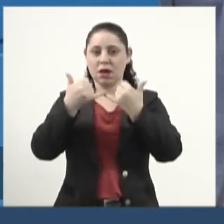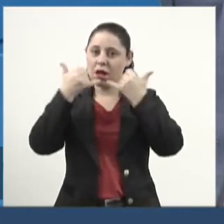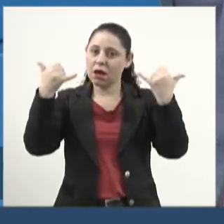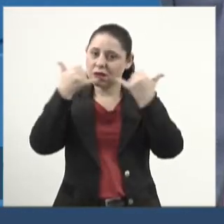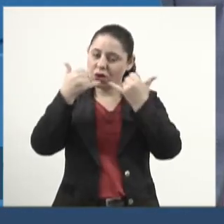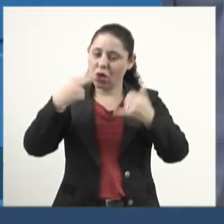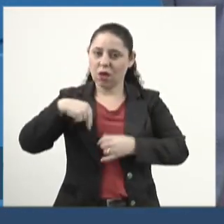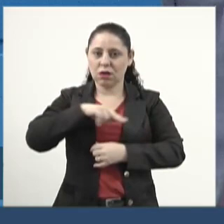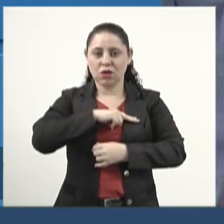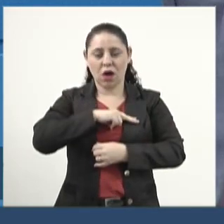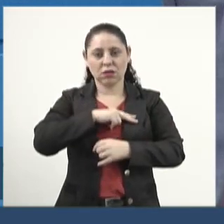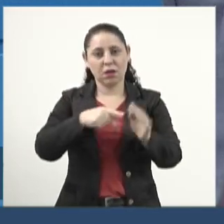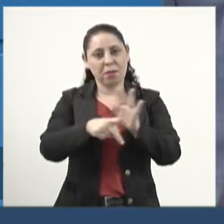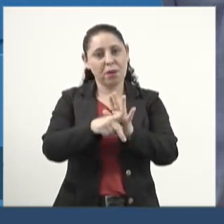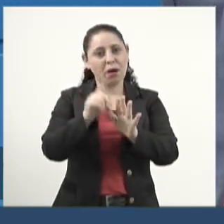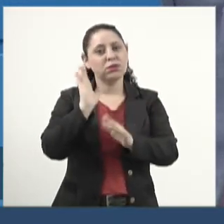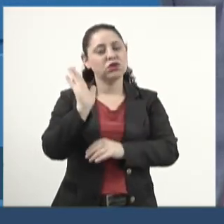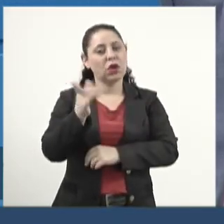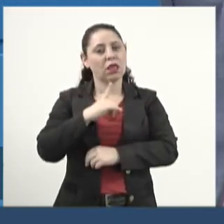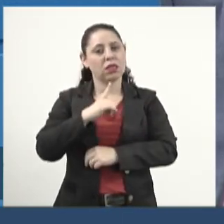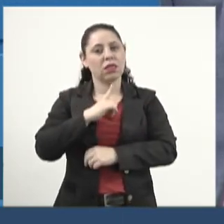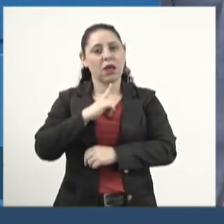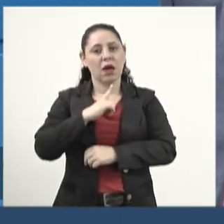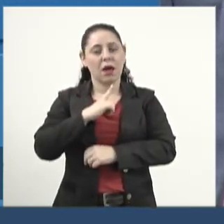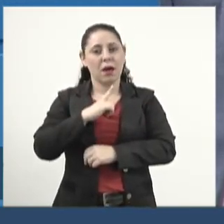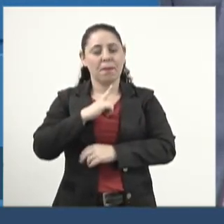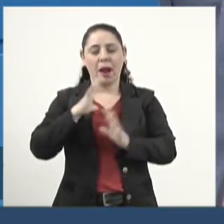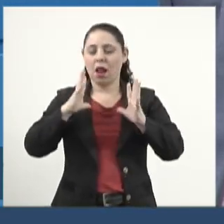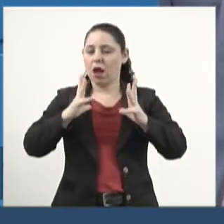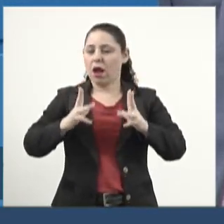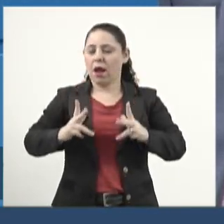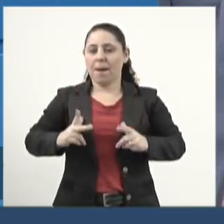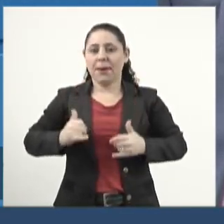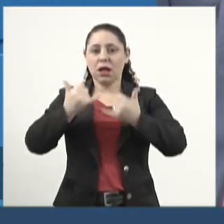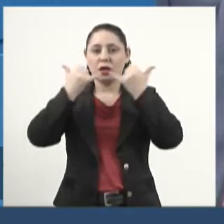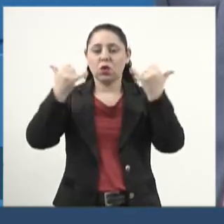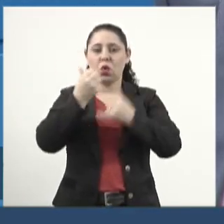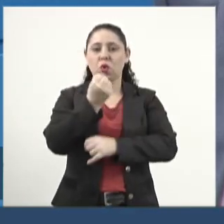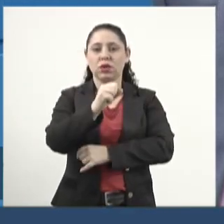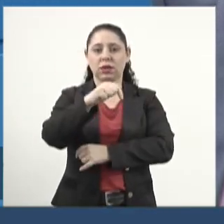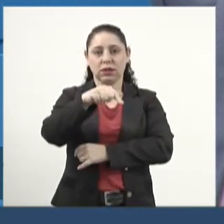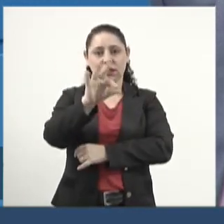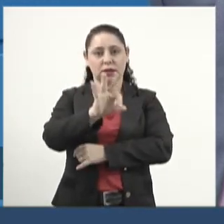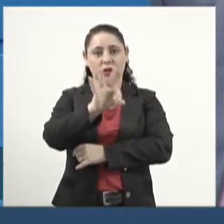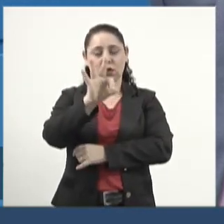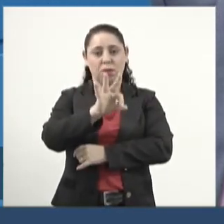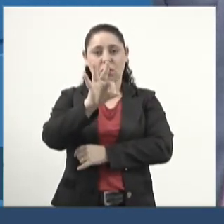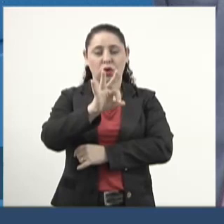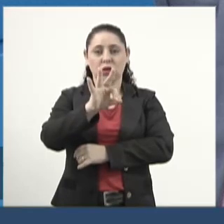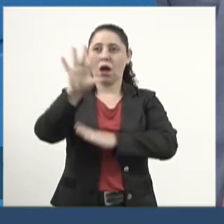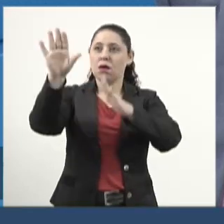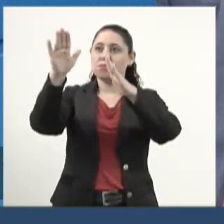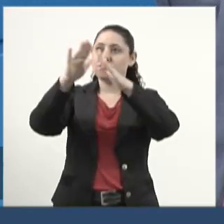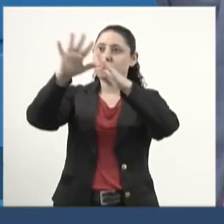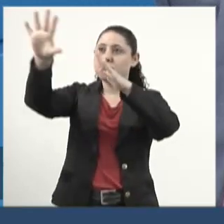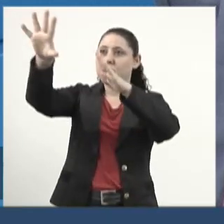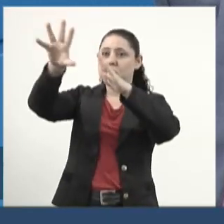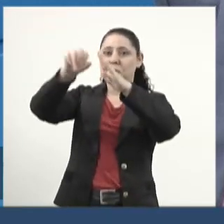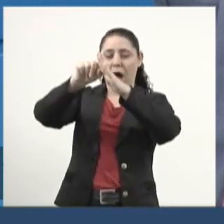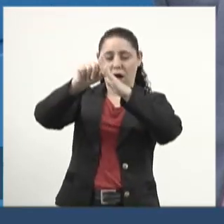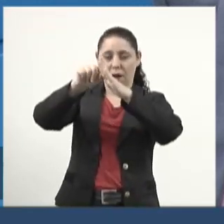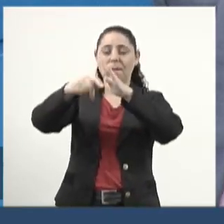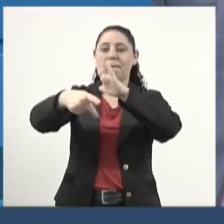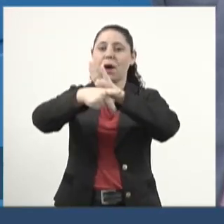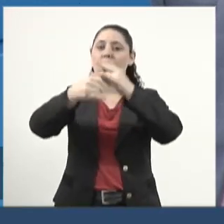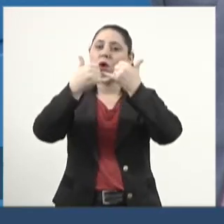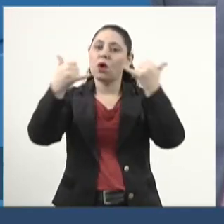e nossa matriz já é uma das mais limpas do mundo. 87% da nossa energia